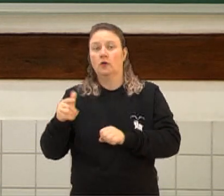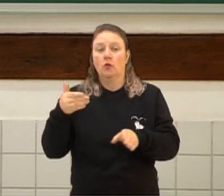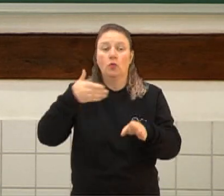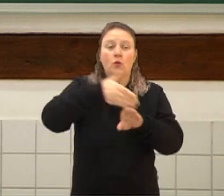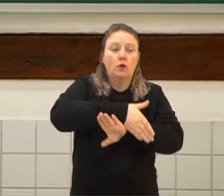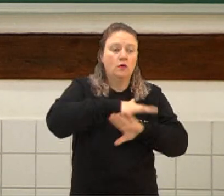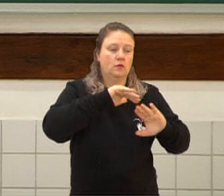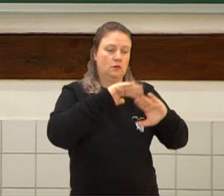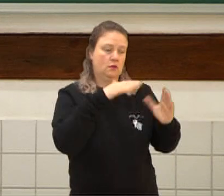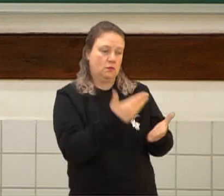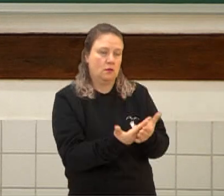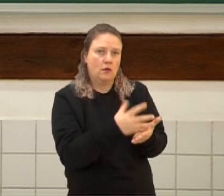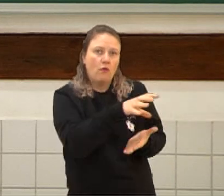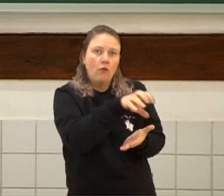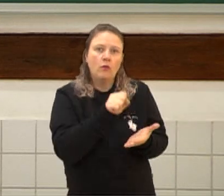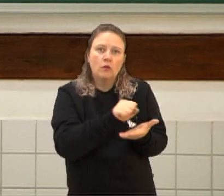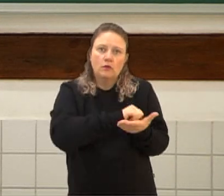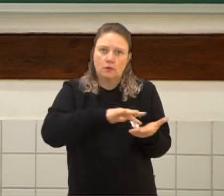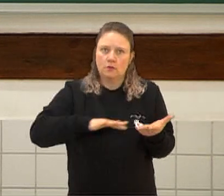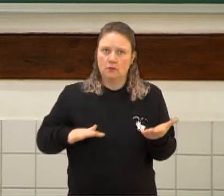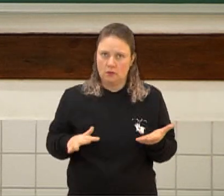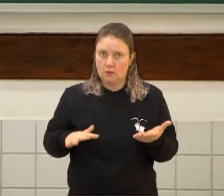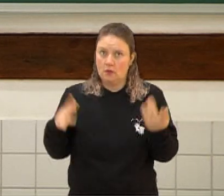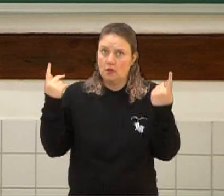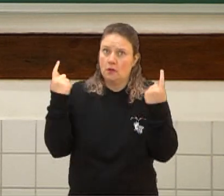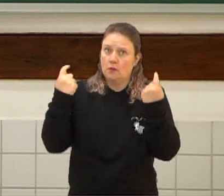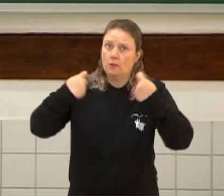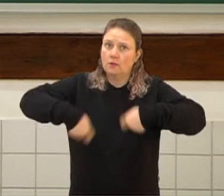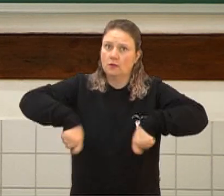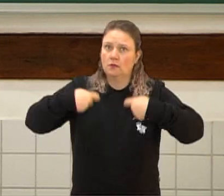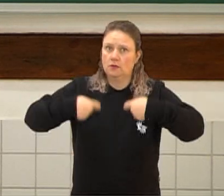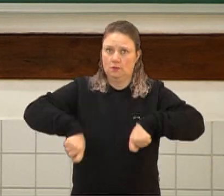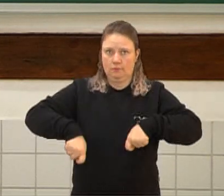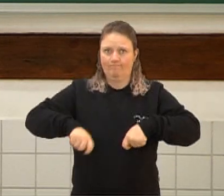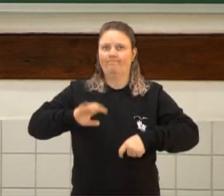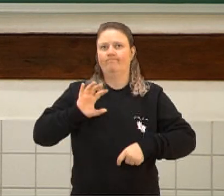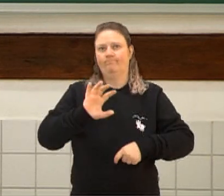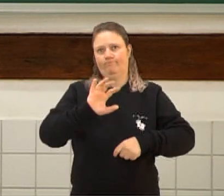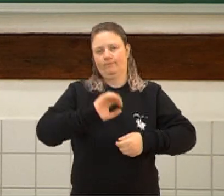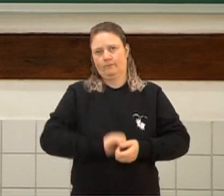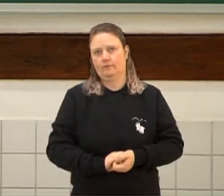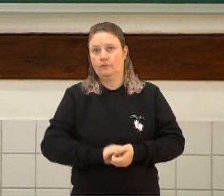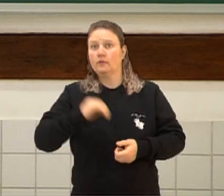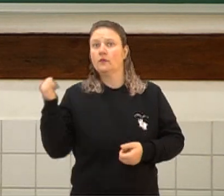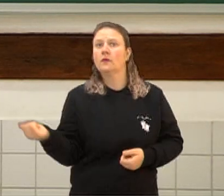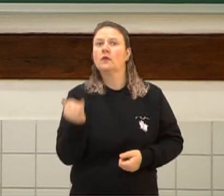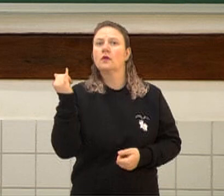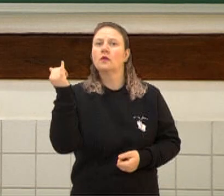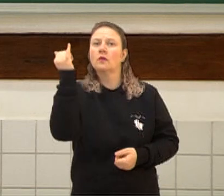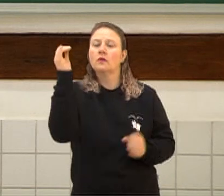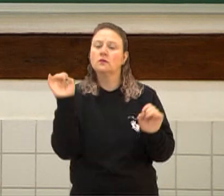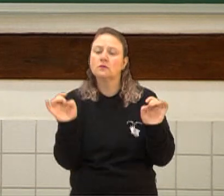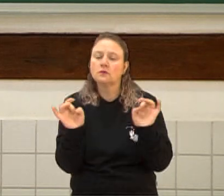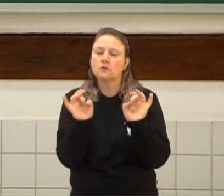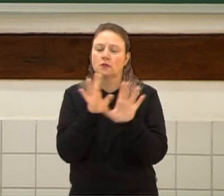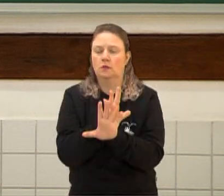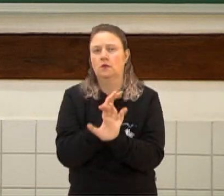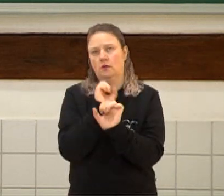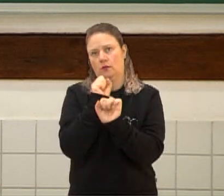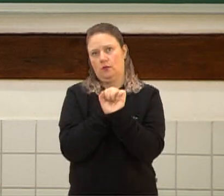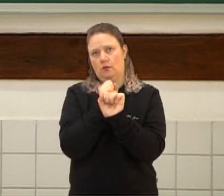as atividades? Você precisa fazer isso, é muito importante para que a gente consiga aí concluir esse ano com bastante